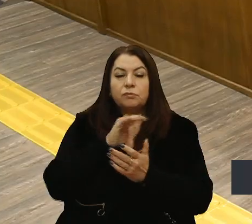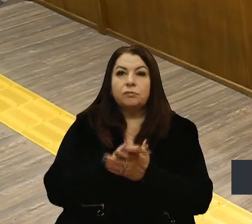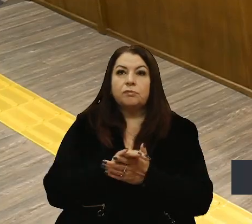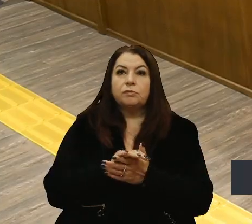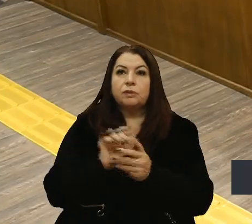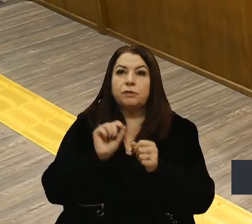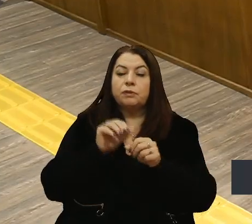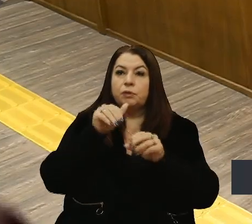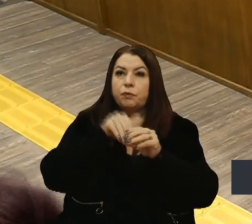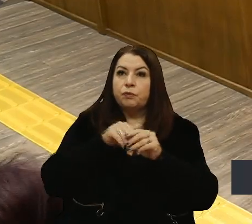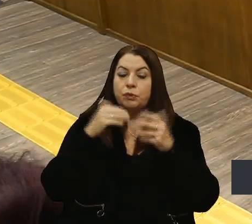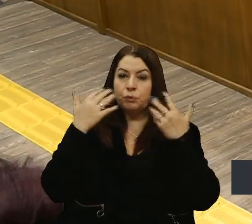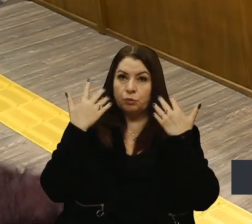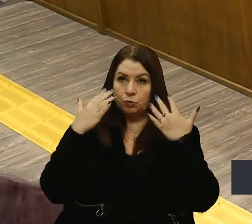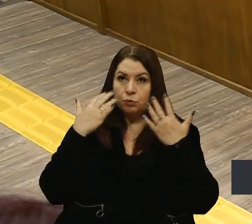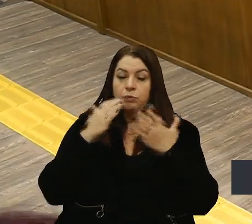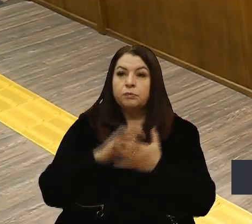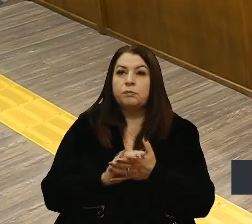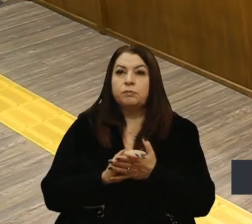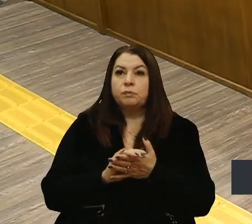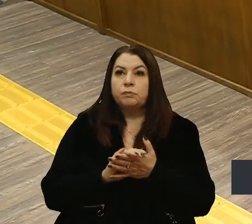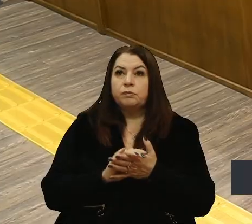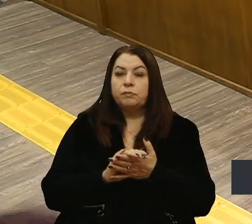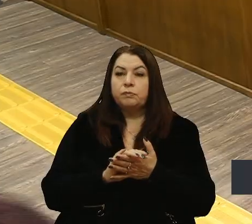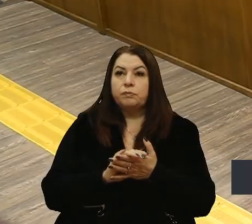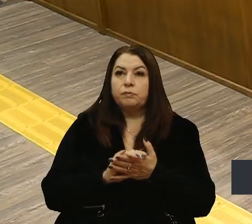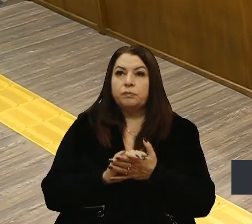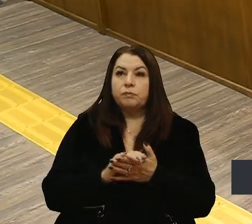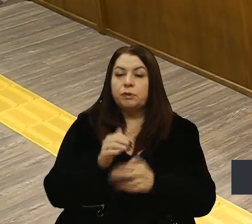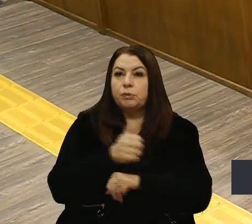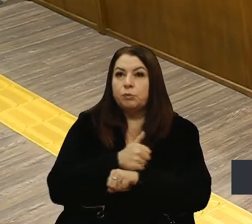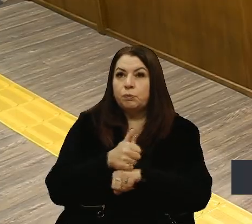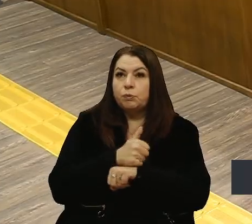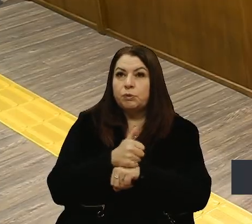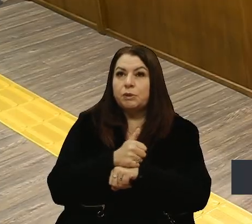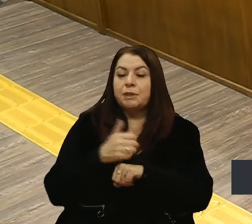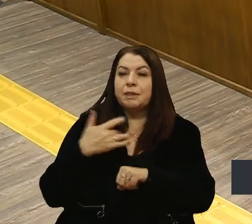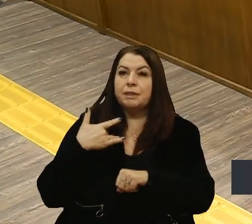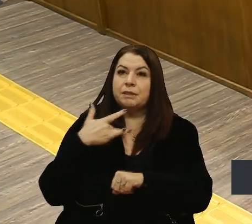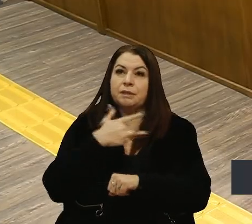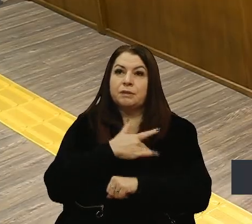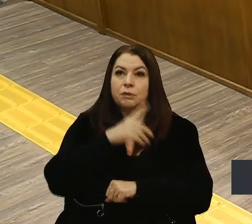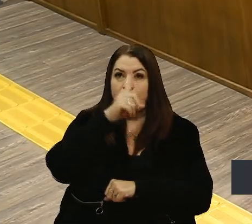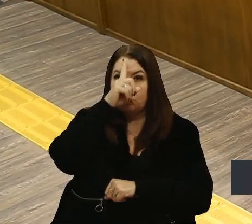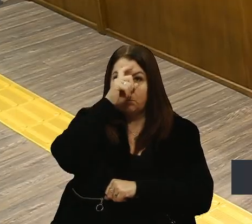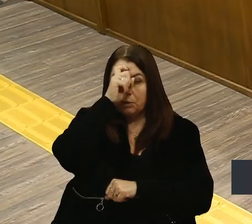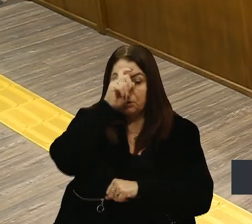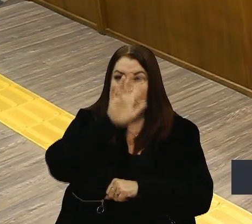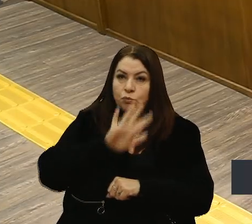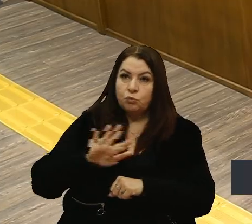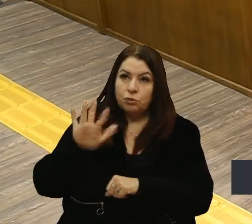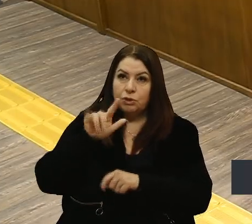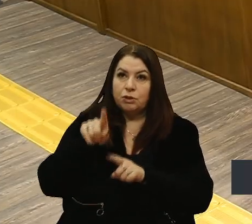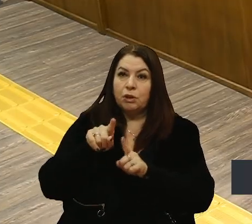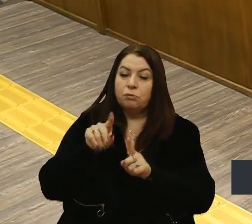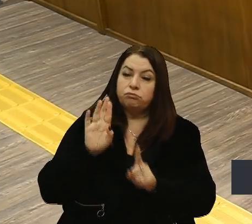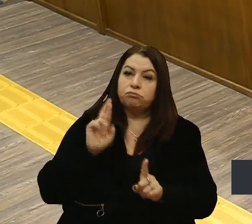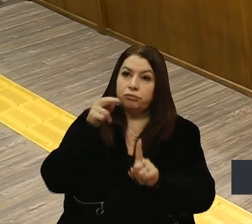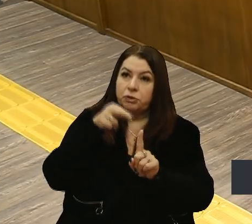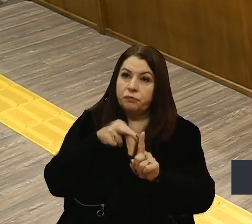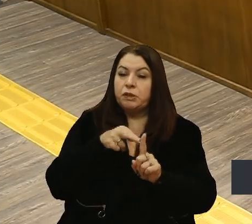fazer um voto de congratulação aos profissionais da saúde do Hospital Geral. Hospital